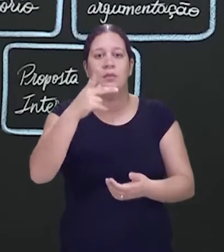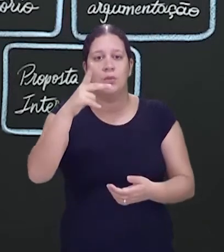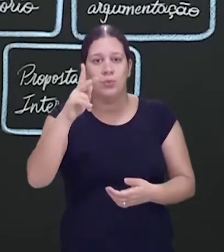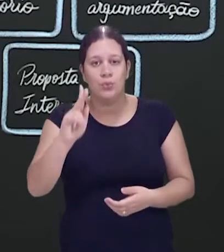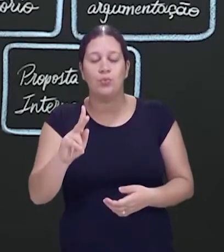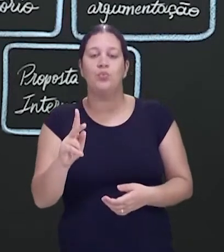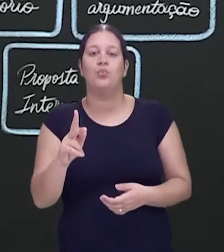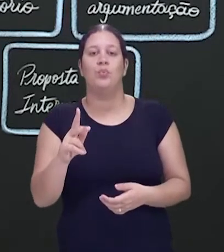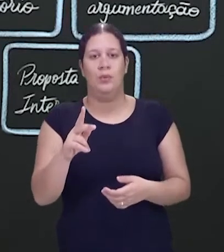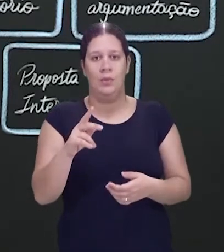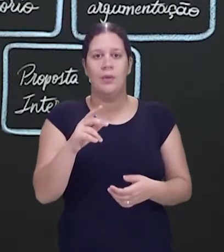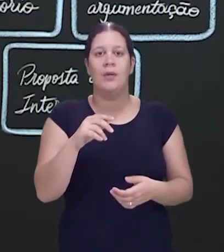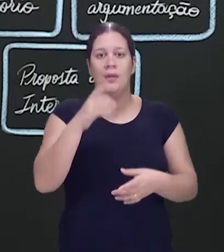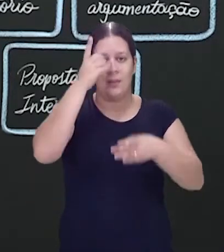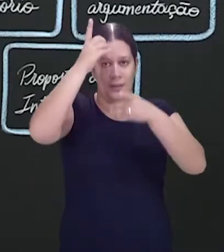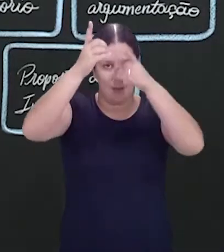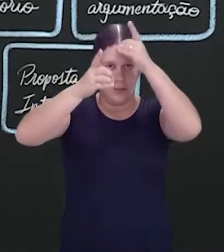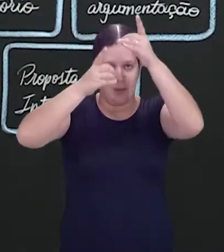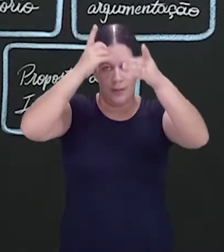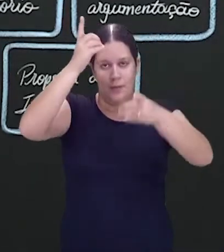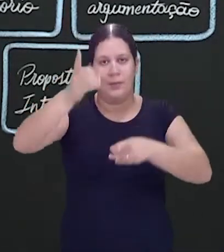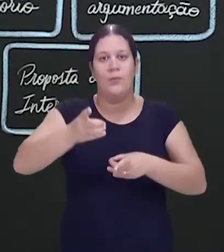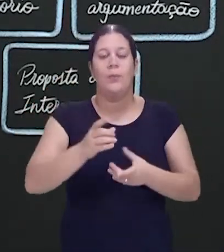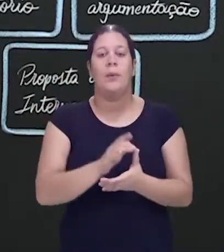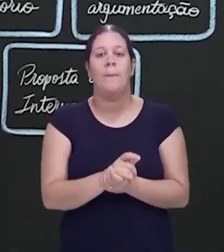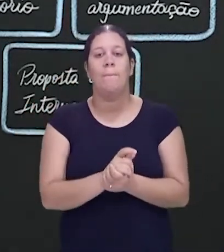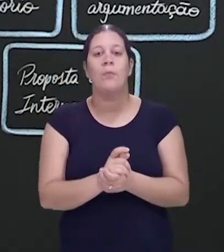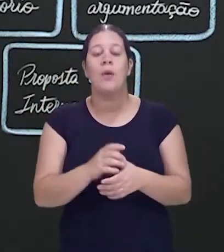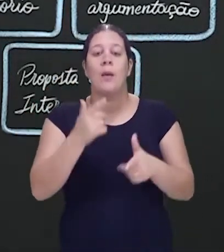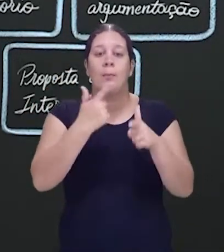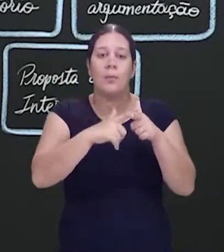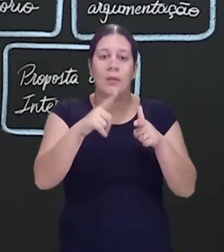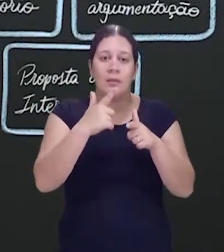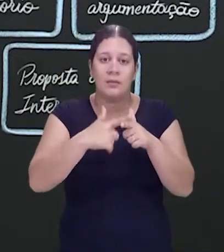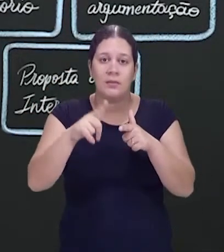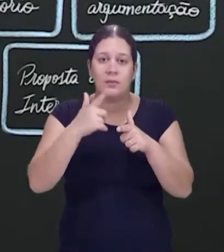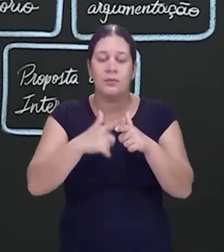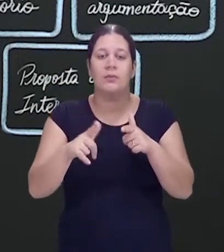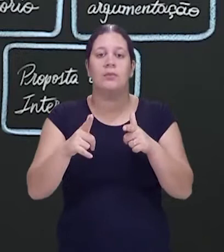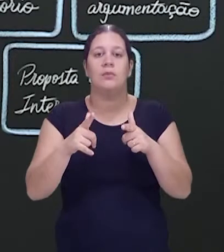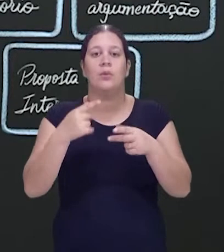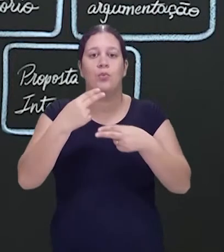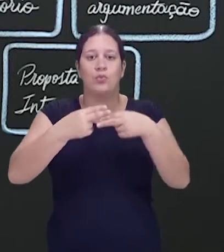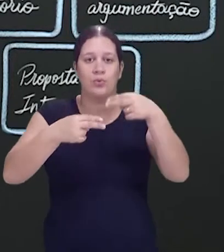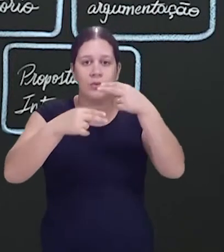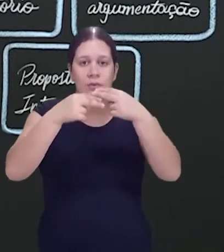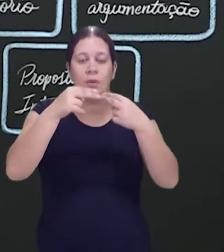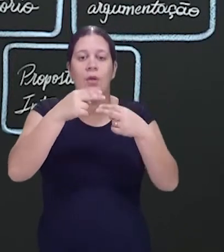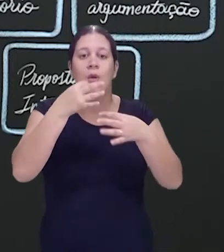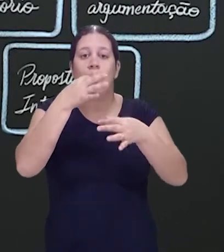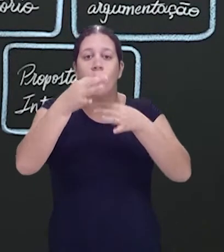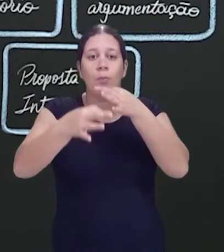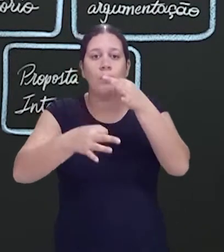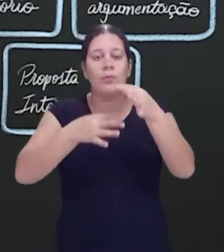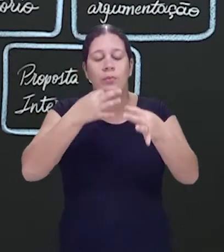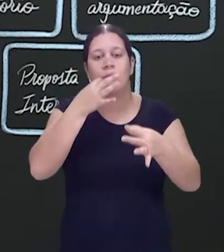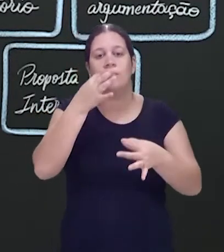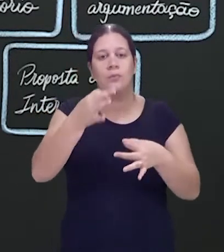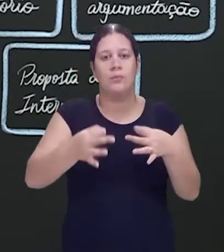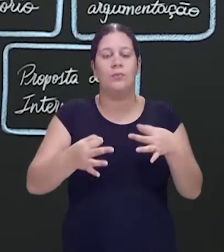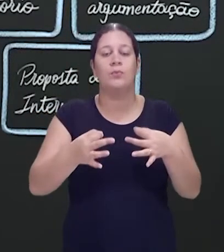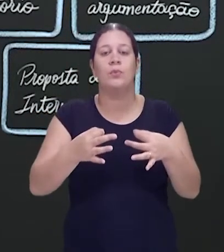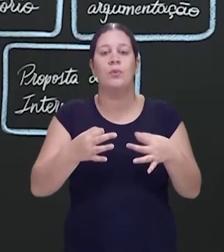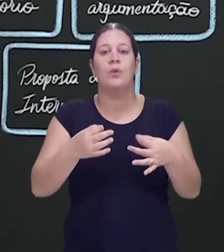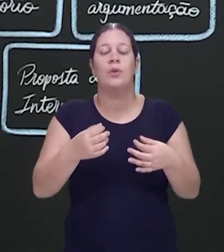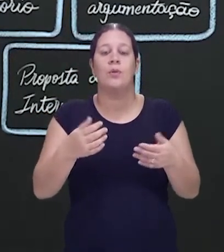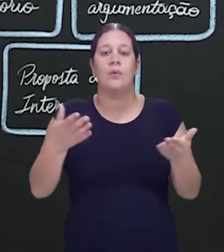sua tese, são recursos argumentativos. A problematização e a construção da opinião e da argumentação